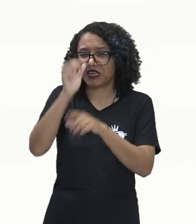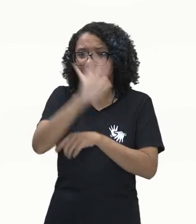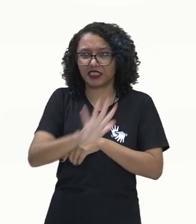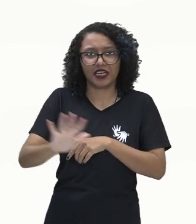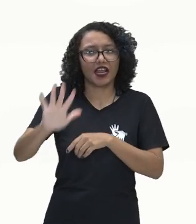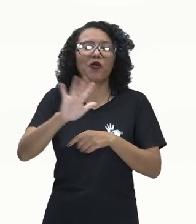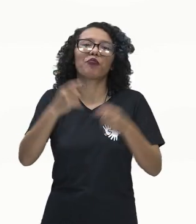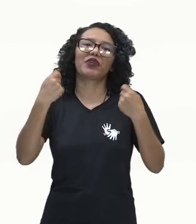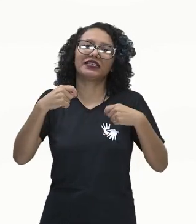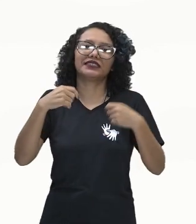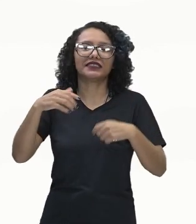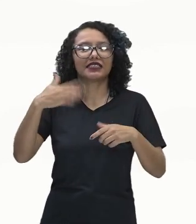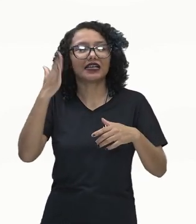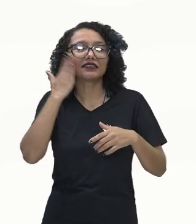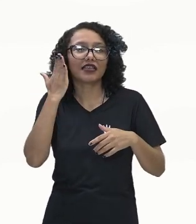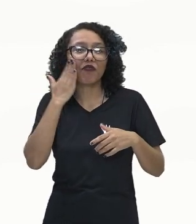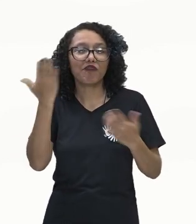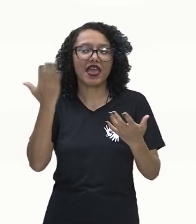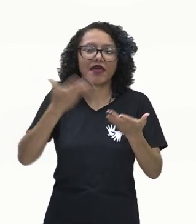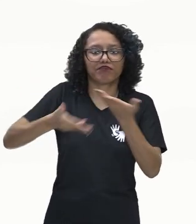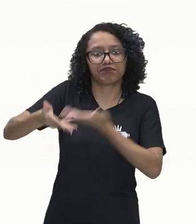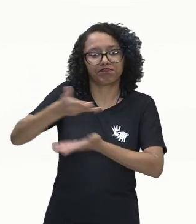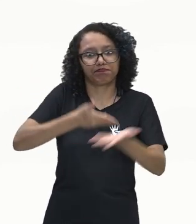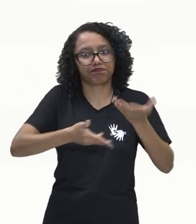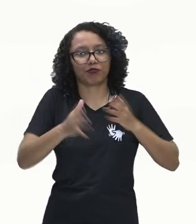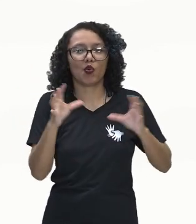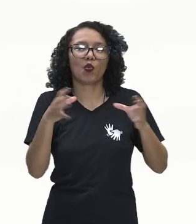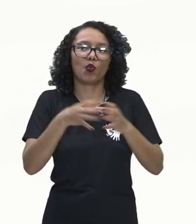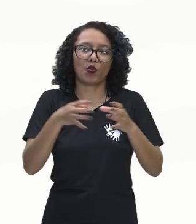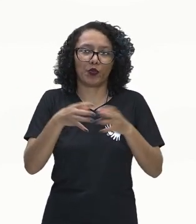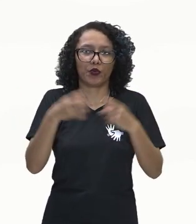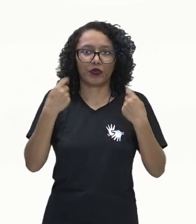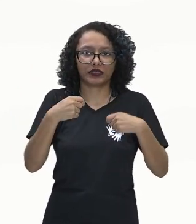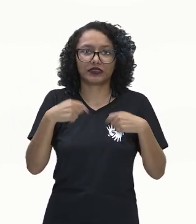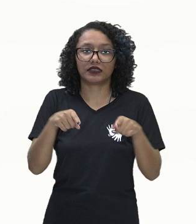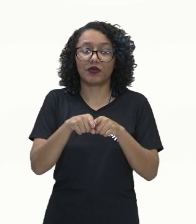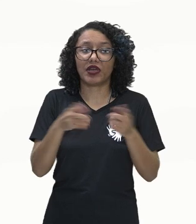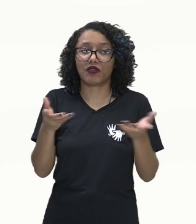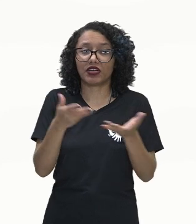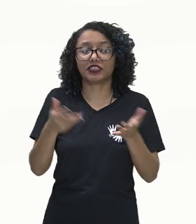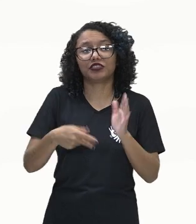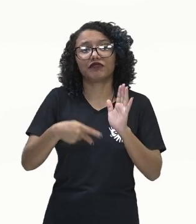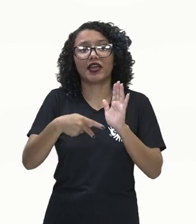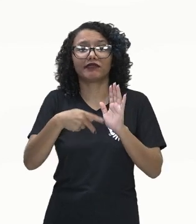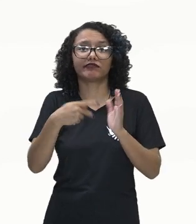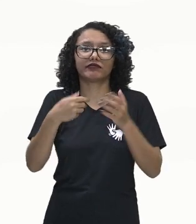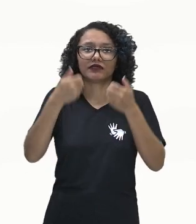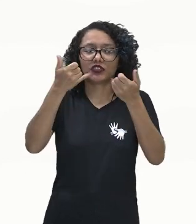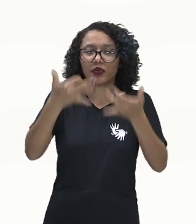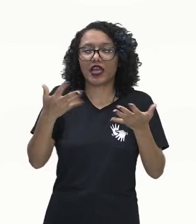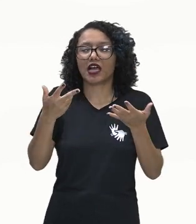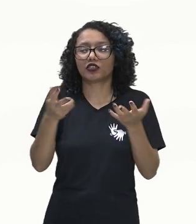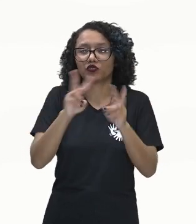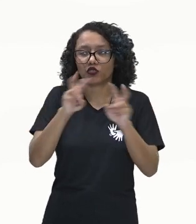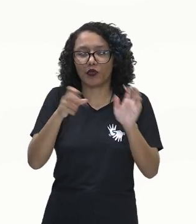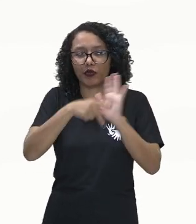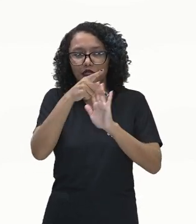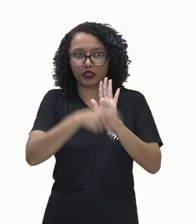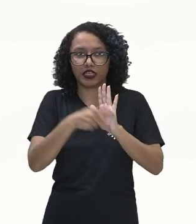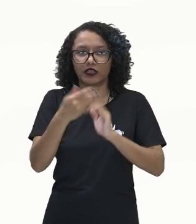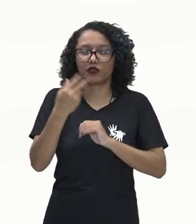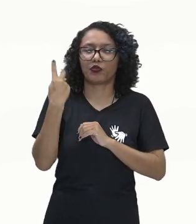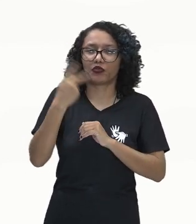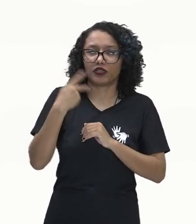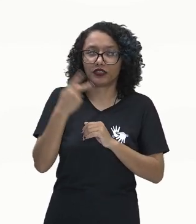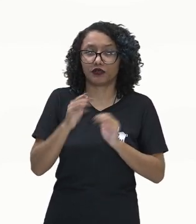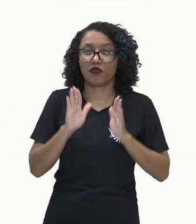certo? Bem, agora a gente vai falar mais especificamente de políticas públicas pensadas para os jovens e políticas públicas